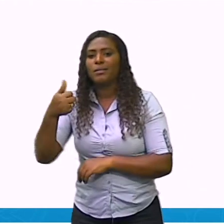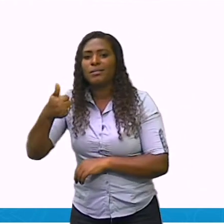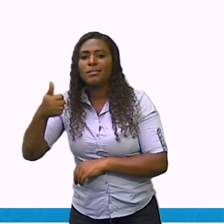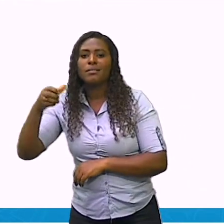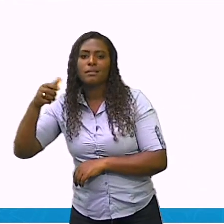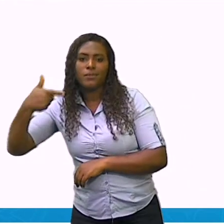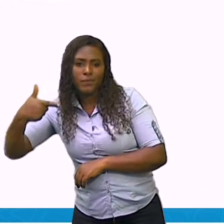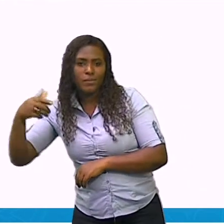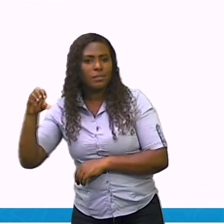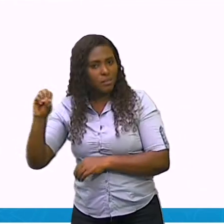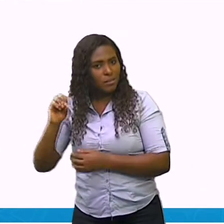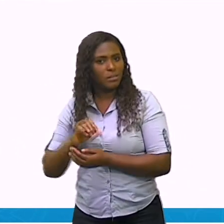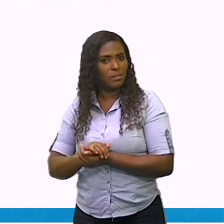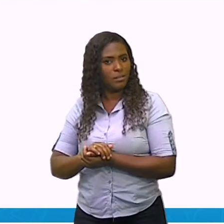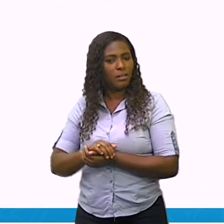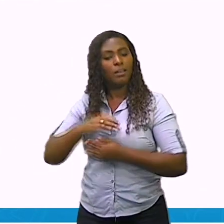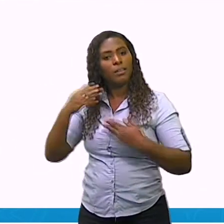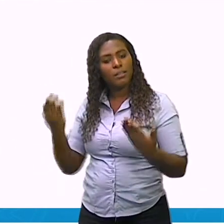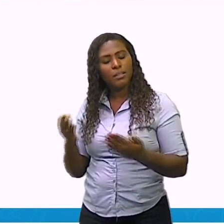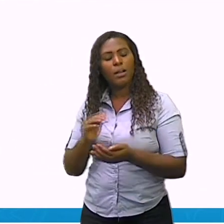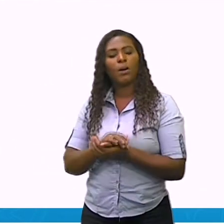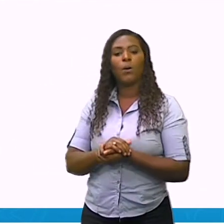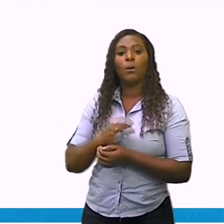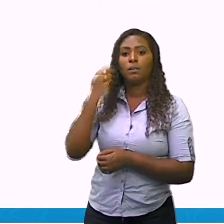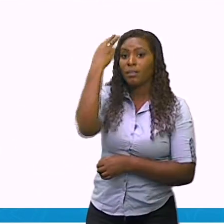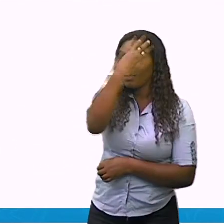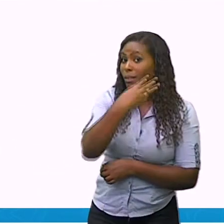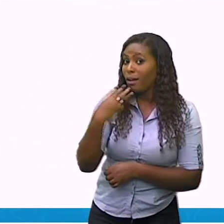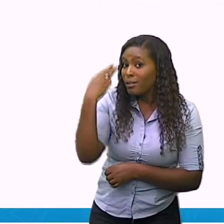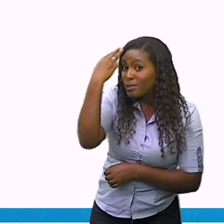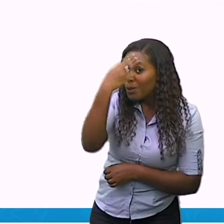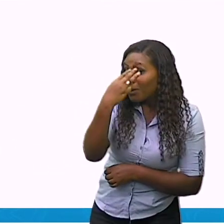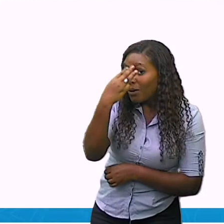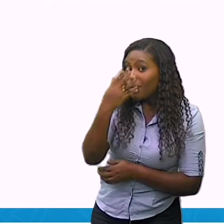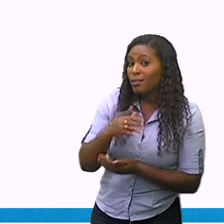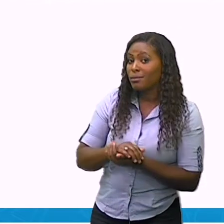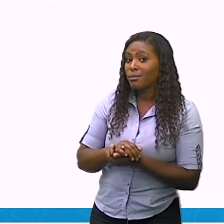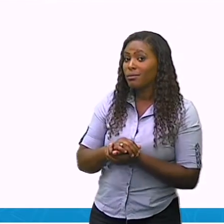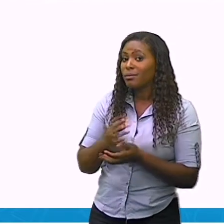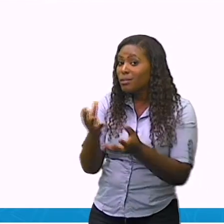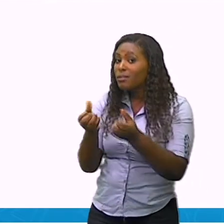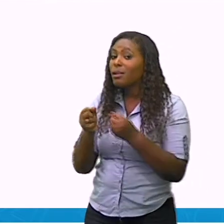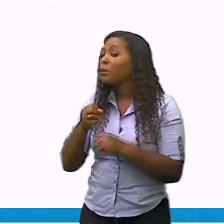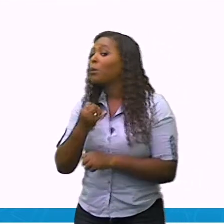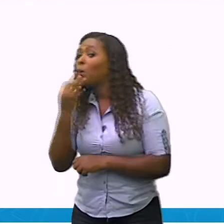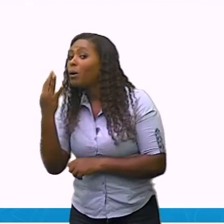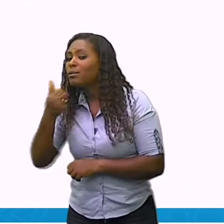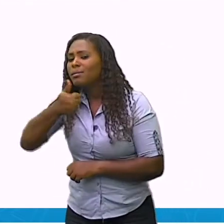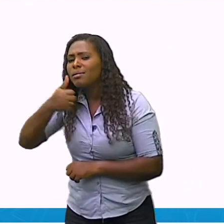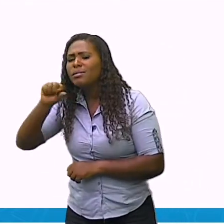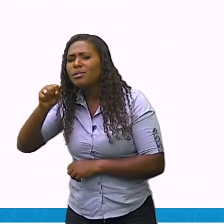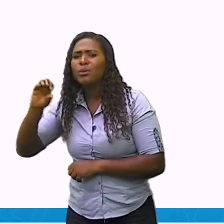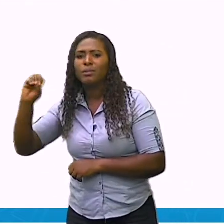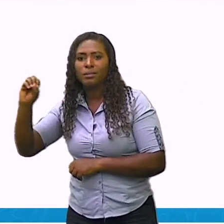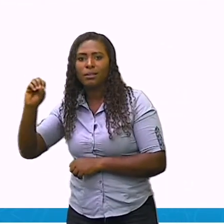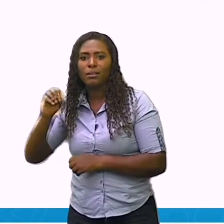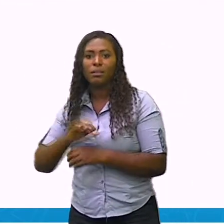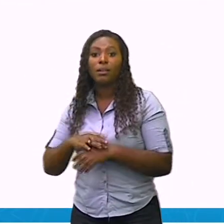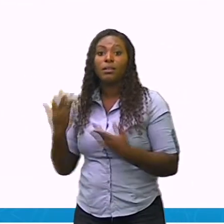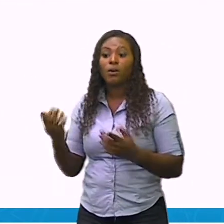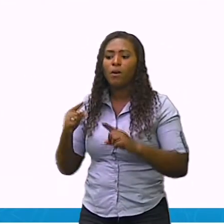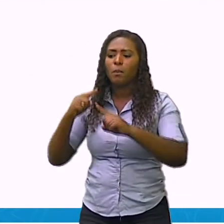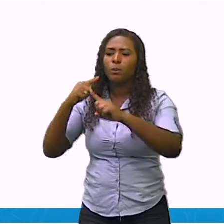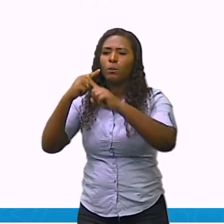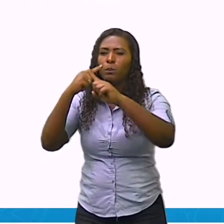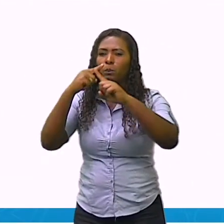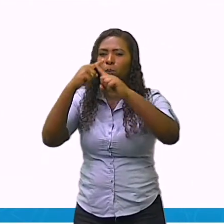Opa, então o que nós podemos fazer? 3 horas, 180. Então, eu vou poder